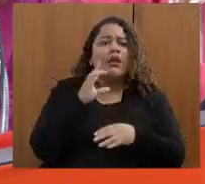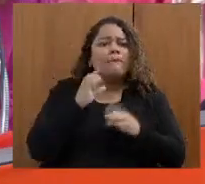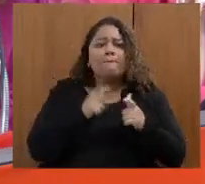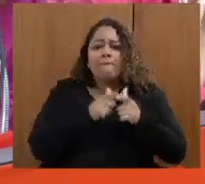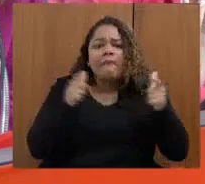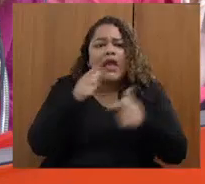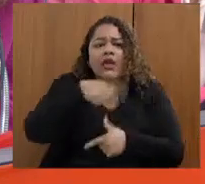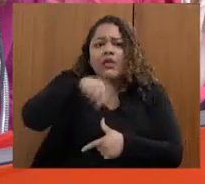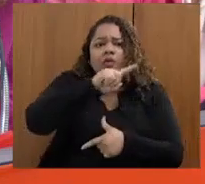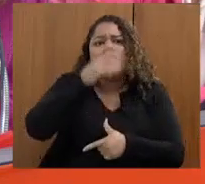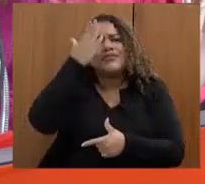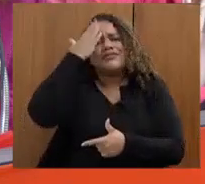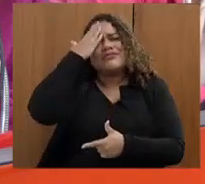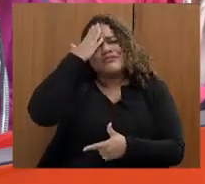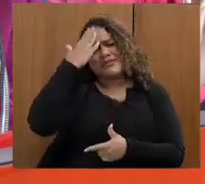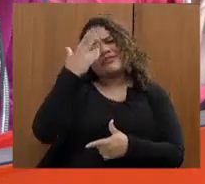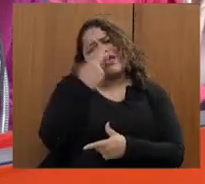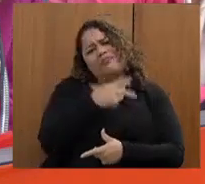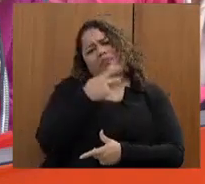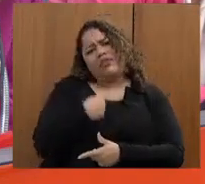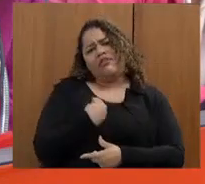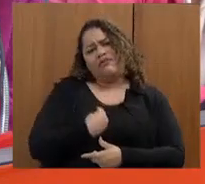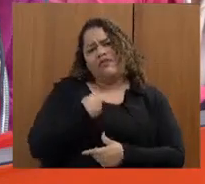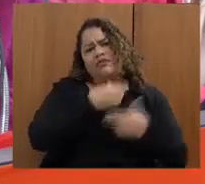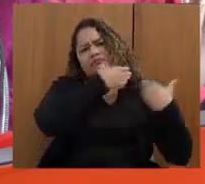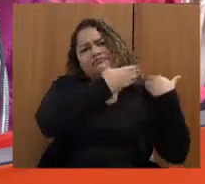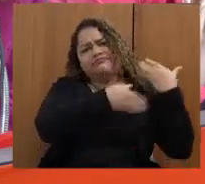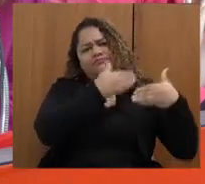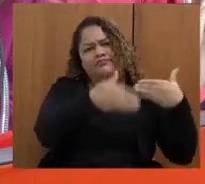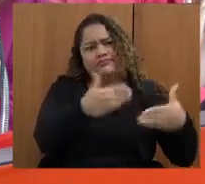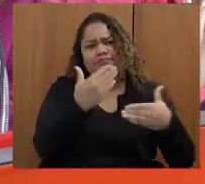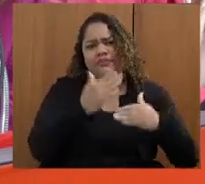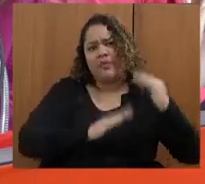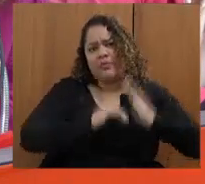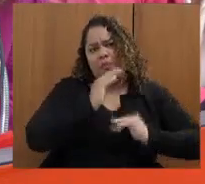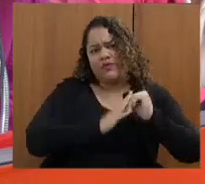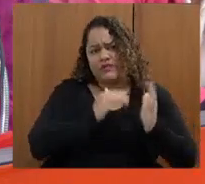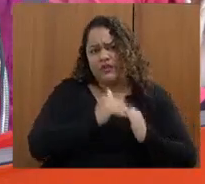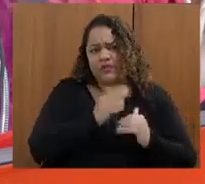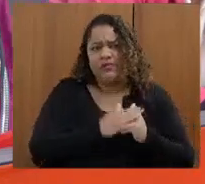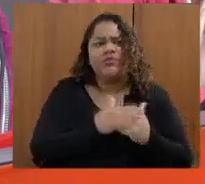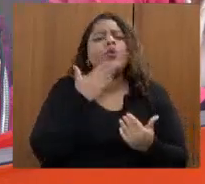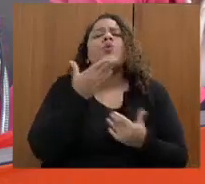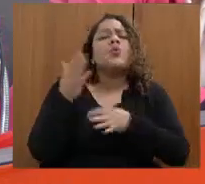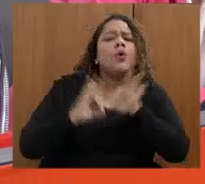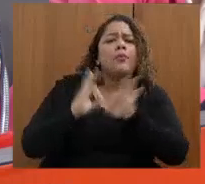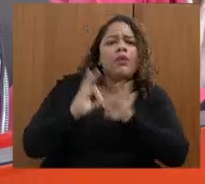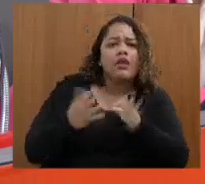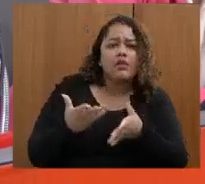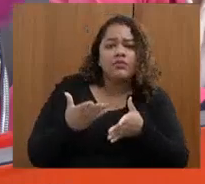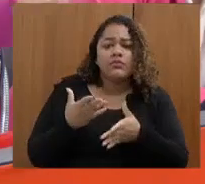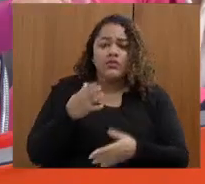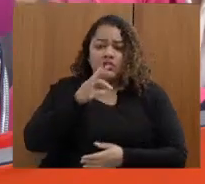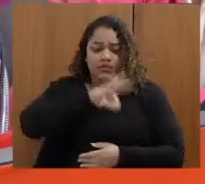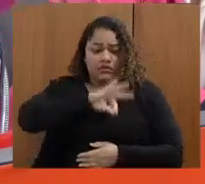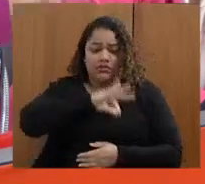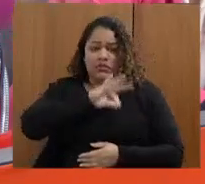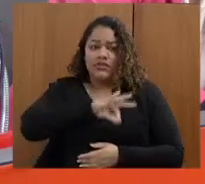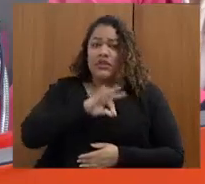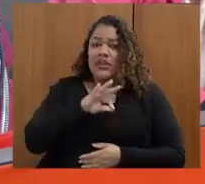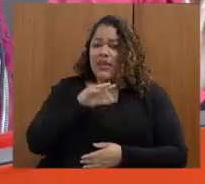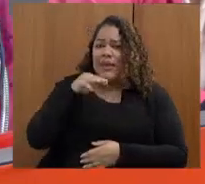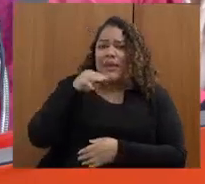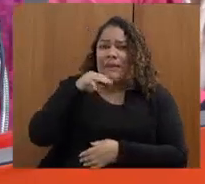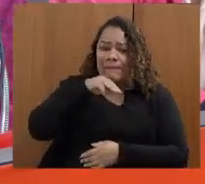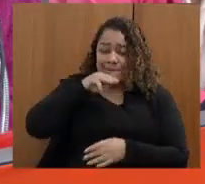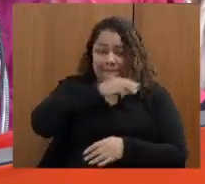Qual é o plano o piso salarial é para nível médio de escolaridade vocês estão lutando no judiciário para pagar